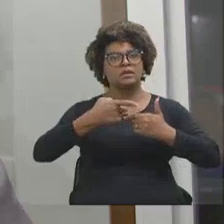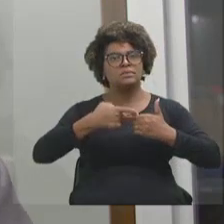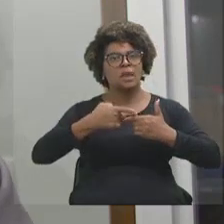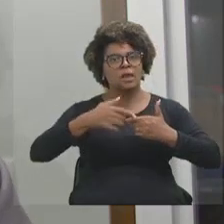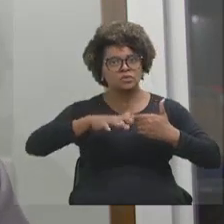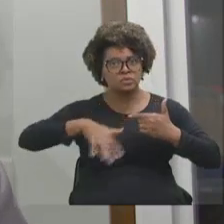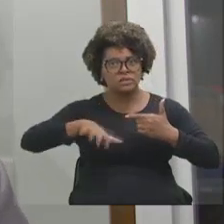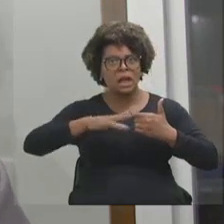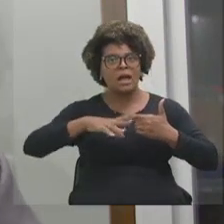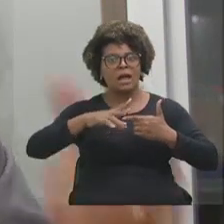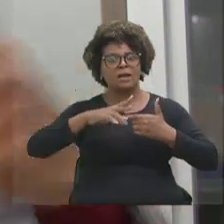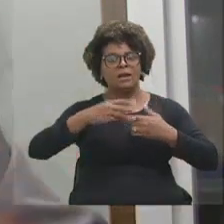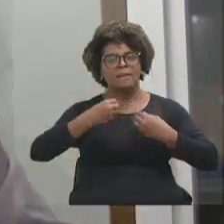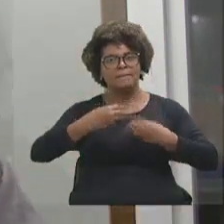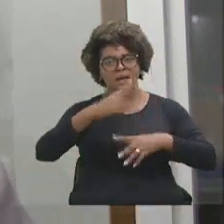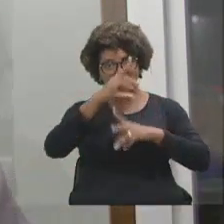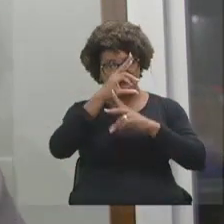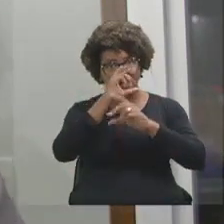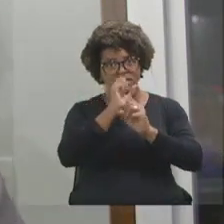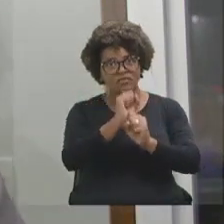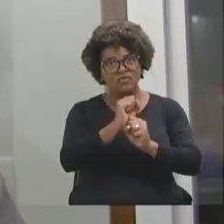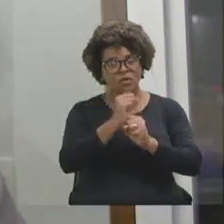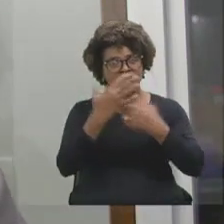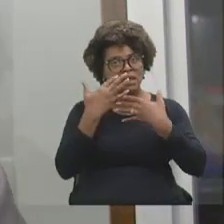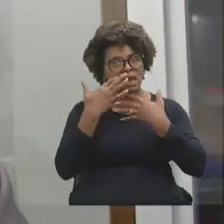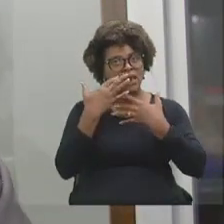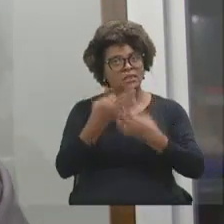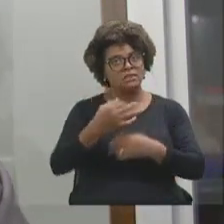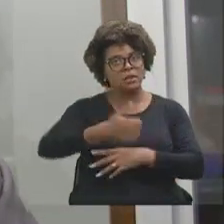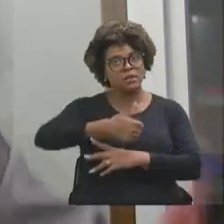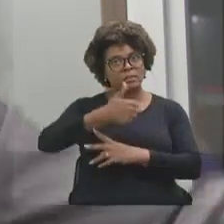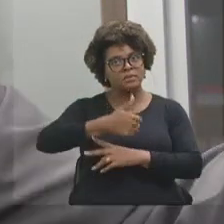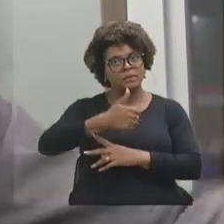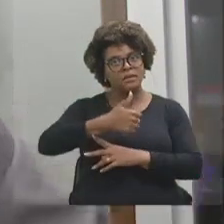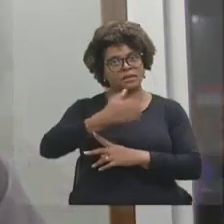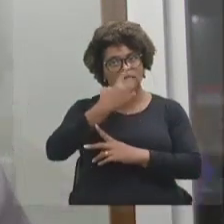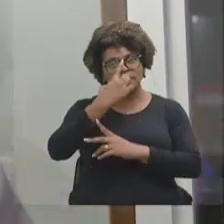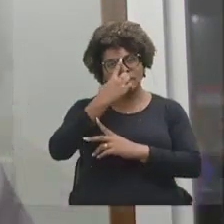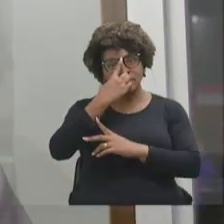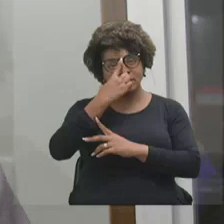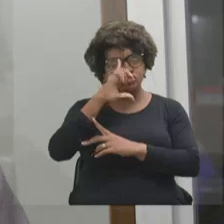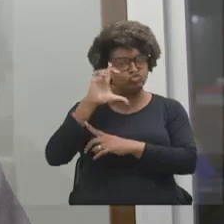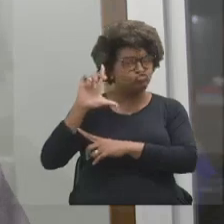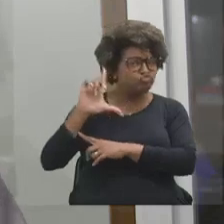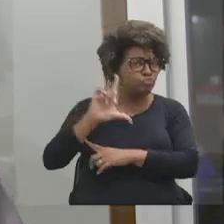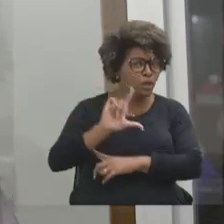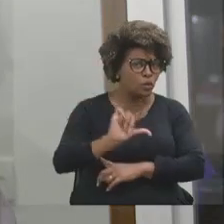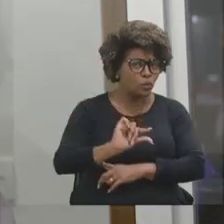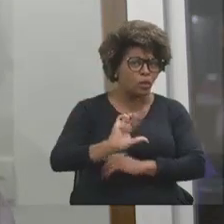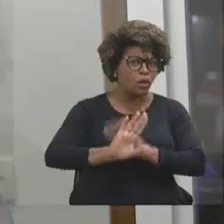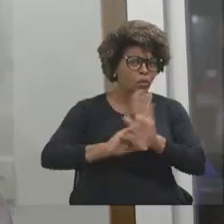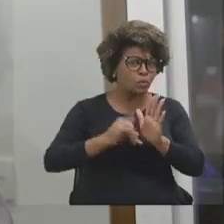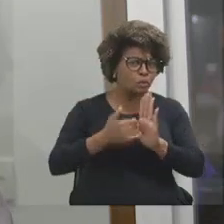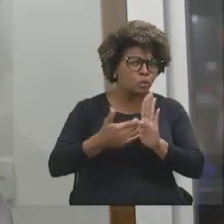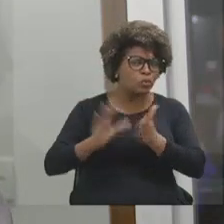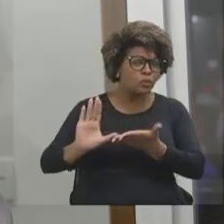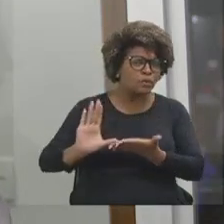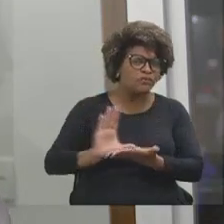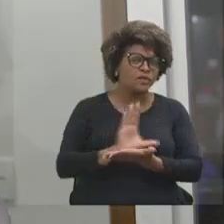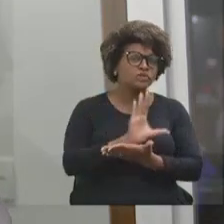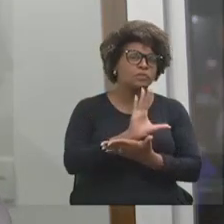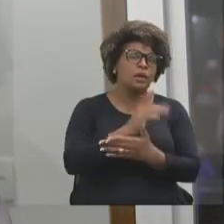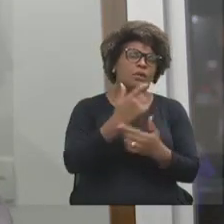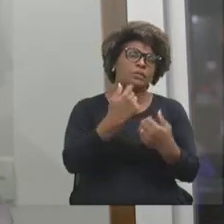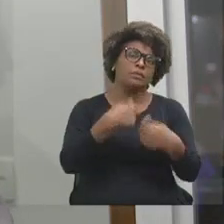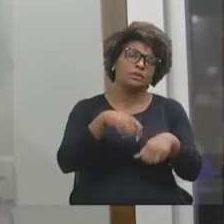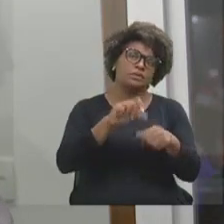a atenção primária diminuindo a médio e longo prazo todo investimento que a gente